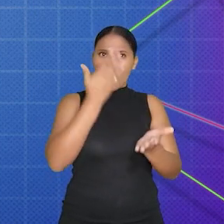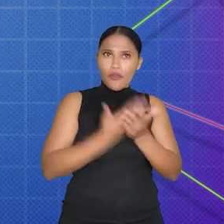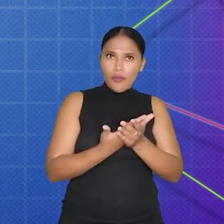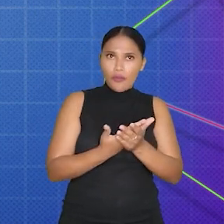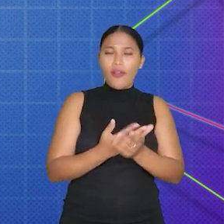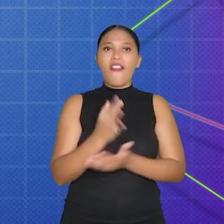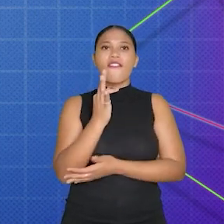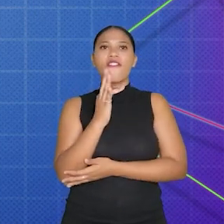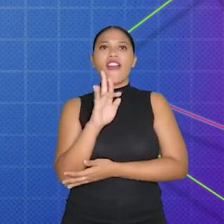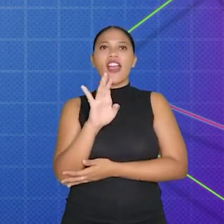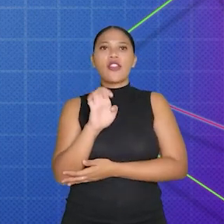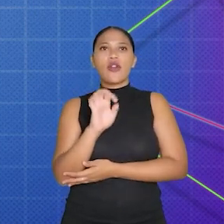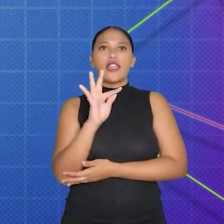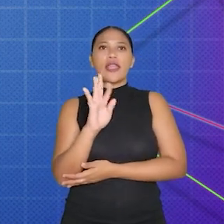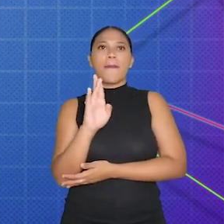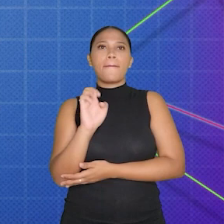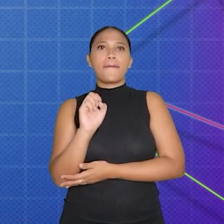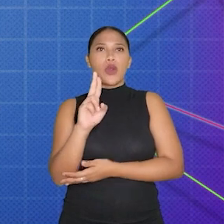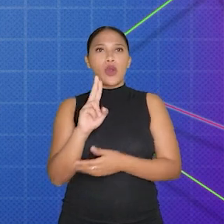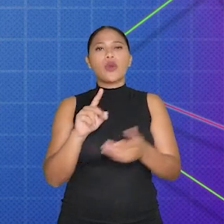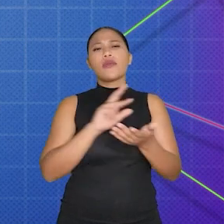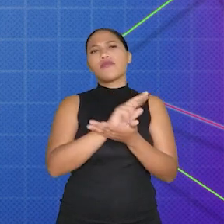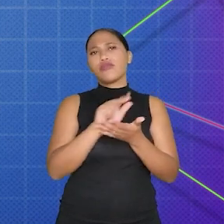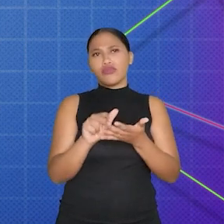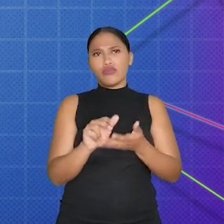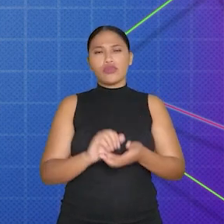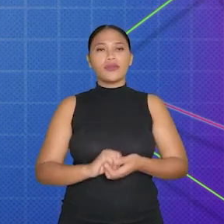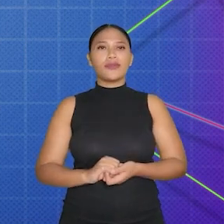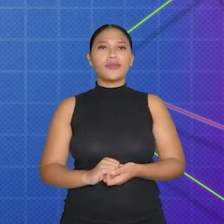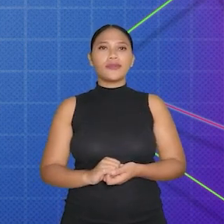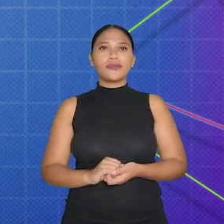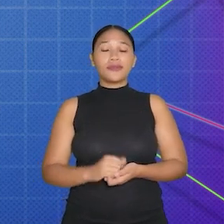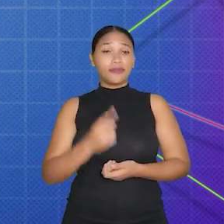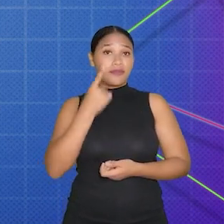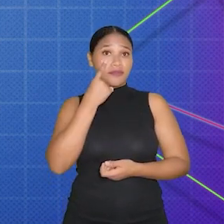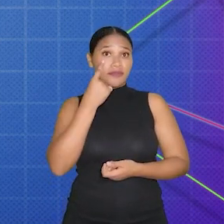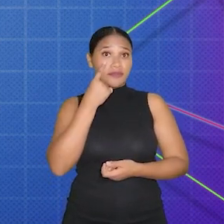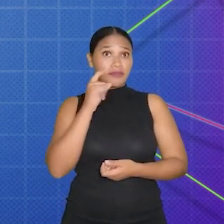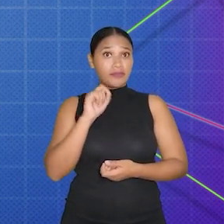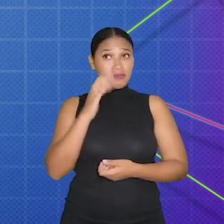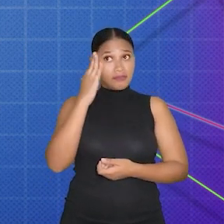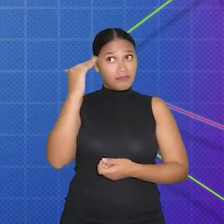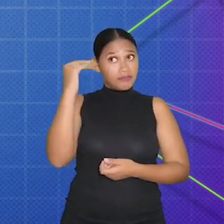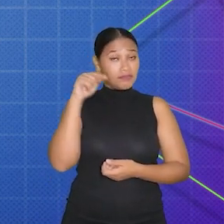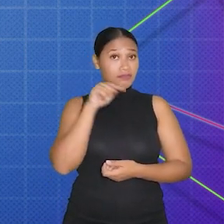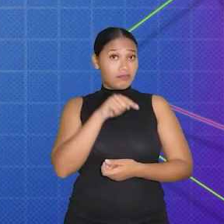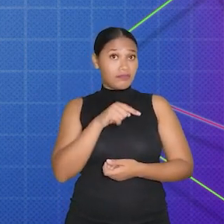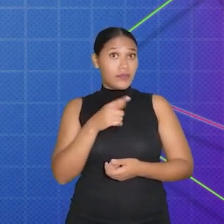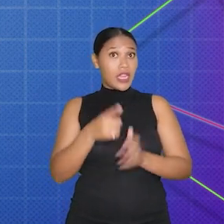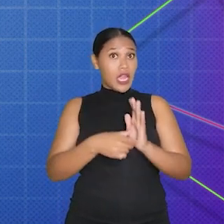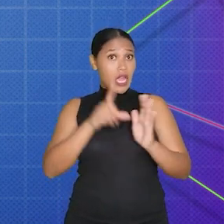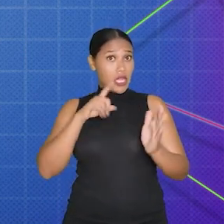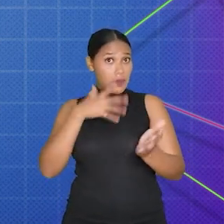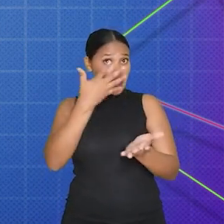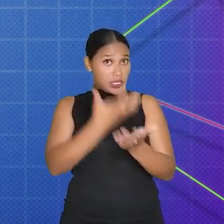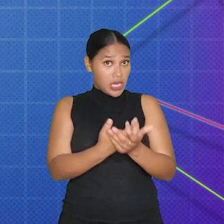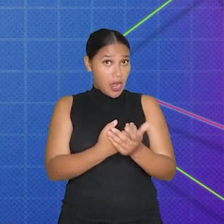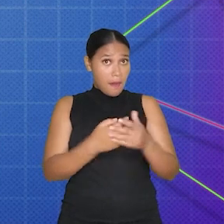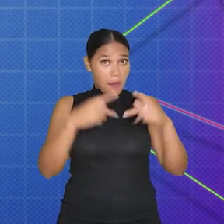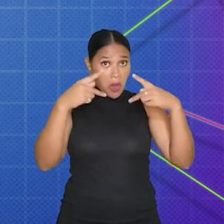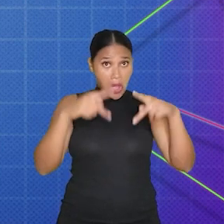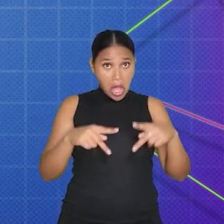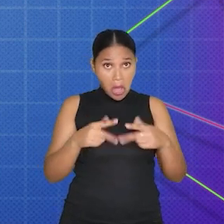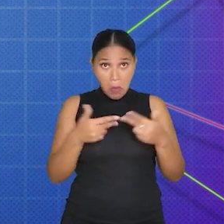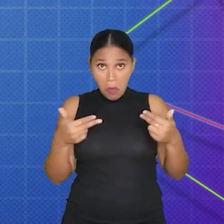softwares confiáveis como o FileRipple e o Softonic. Verifique a reputação do site. Antes de